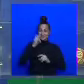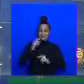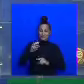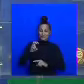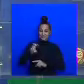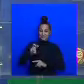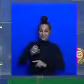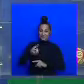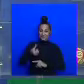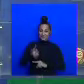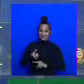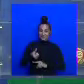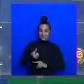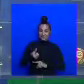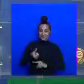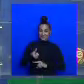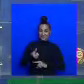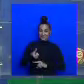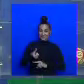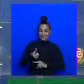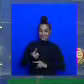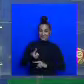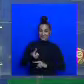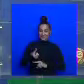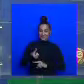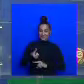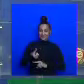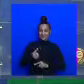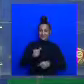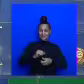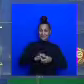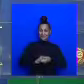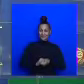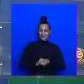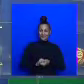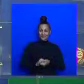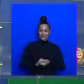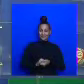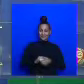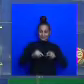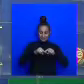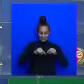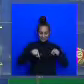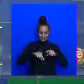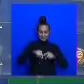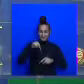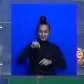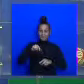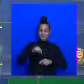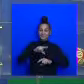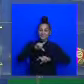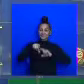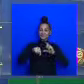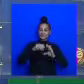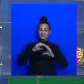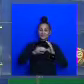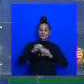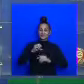rosa, 56. Rosa, número 56. As cinco dezenas sorteadas no